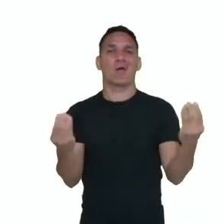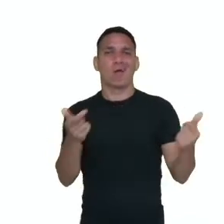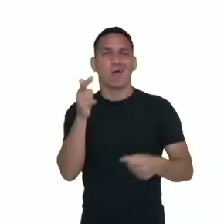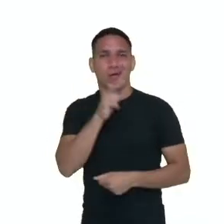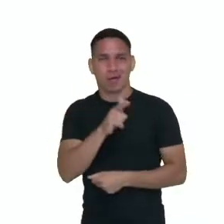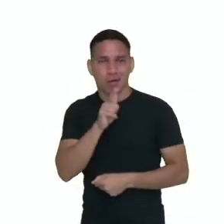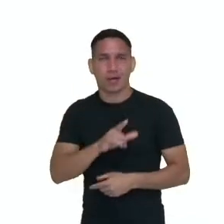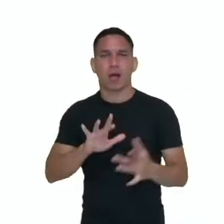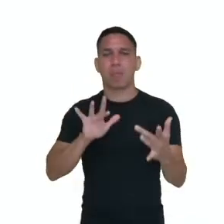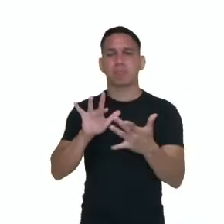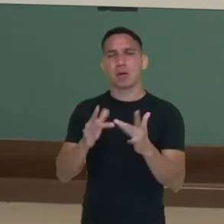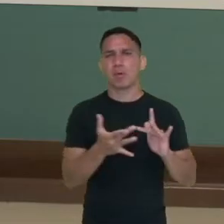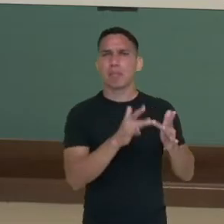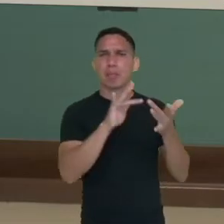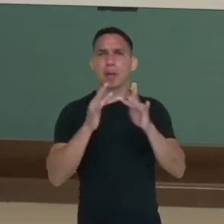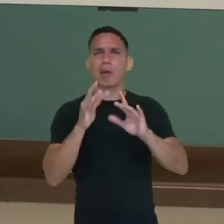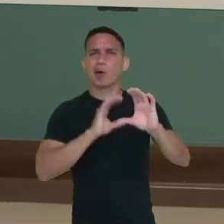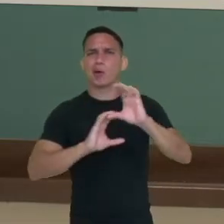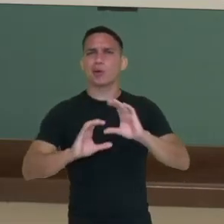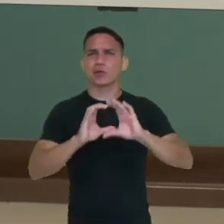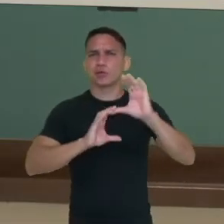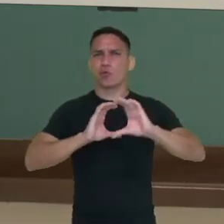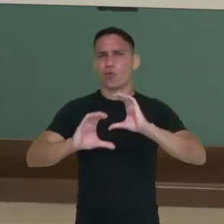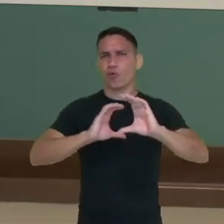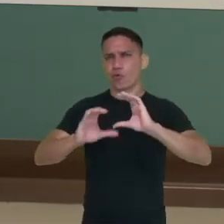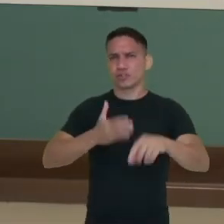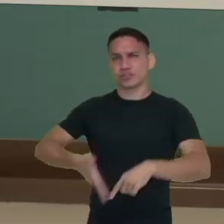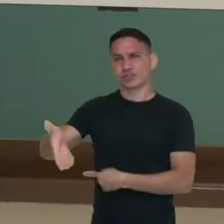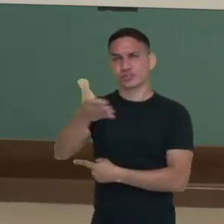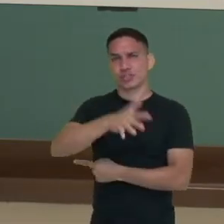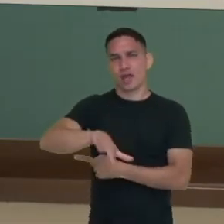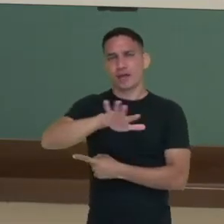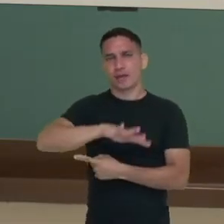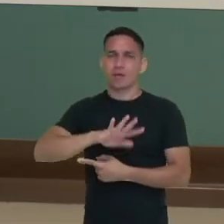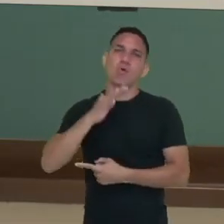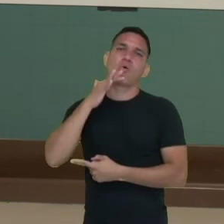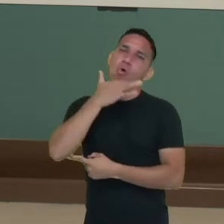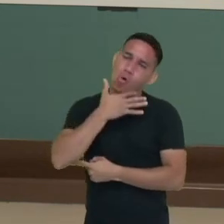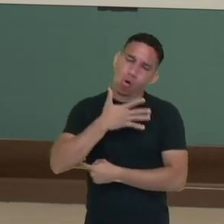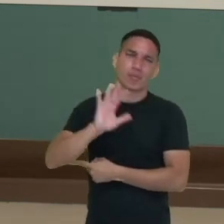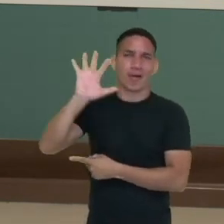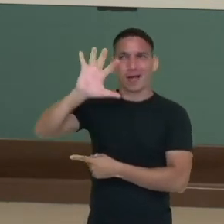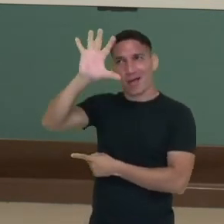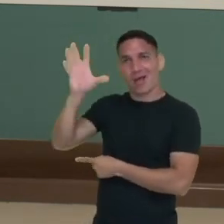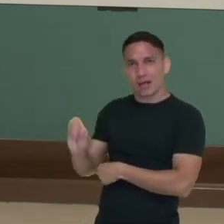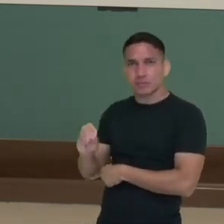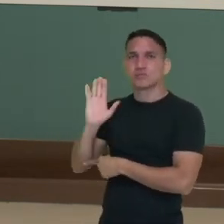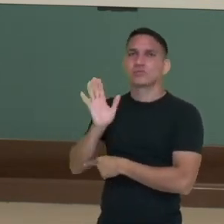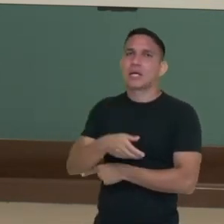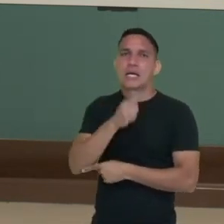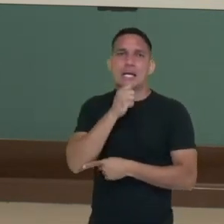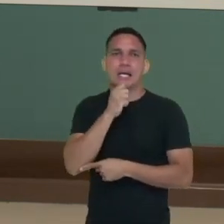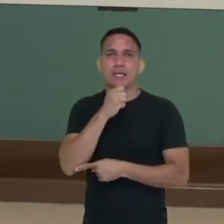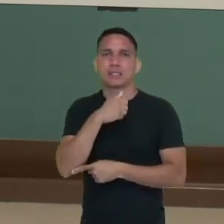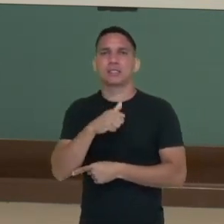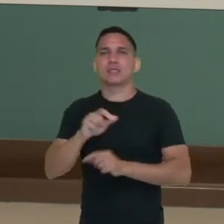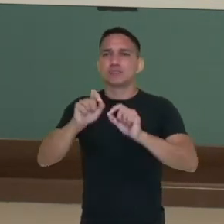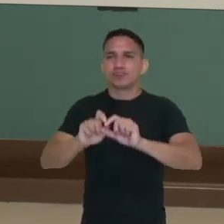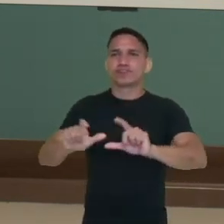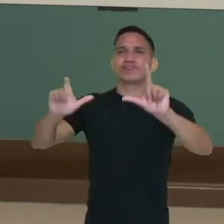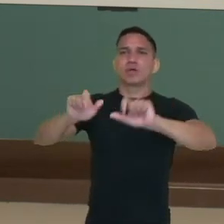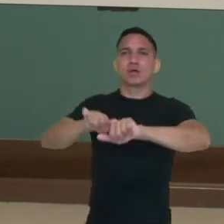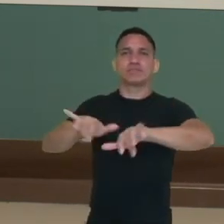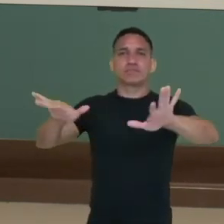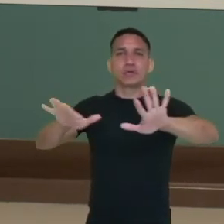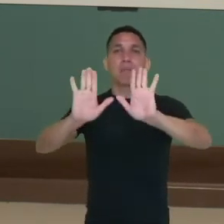de comunicação de um modo geral, ok? Claro, o rádio já é mais difundido, né, a TV já é mais difundida um pouco, mas a